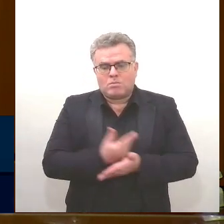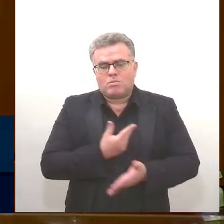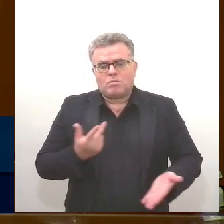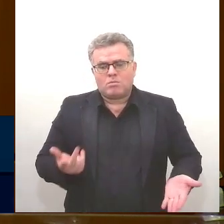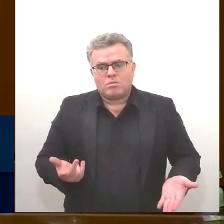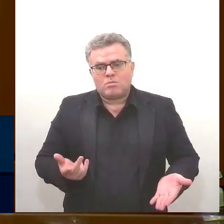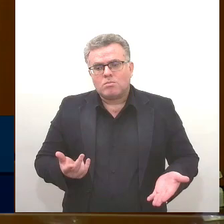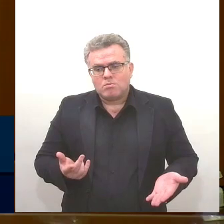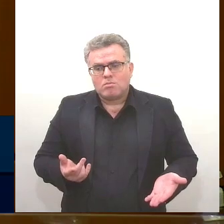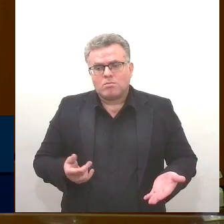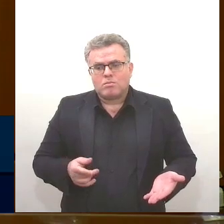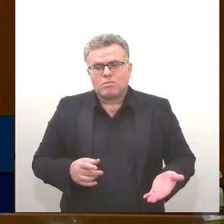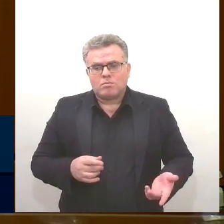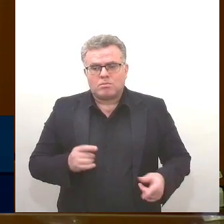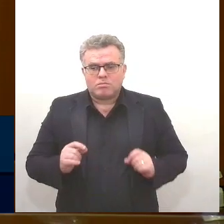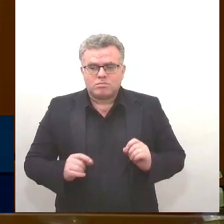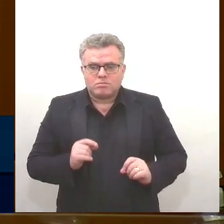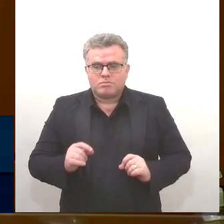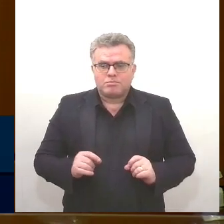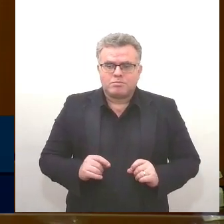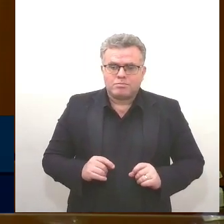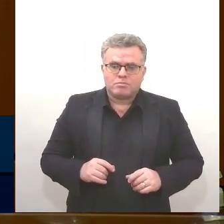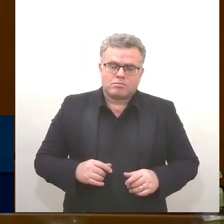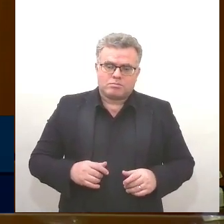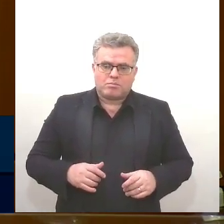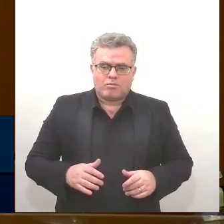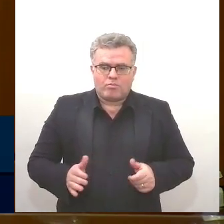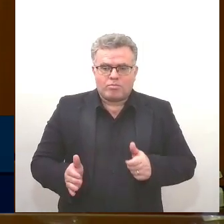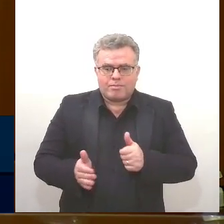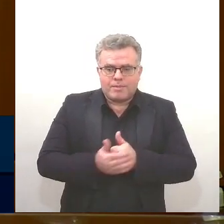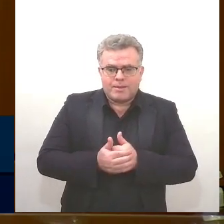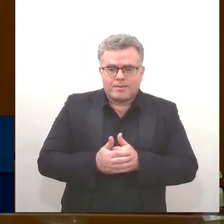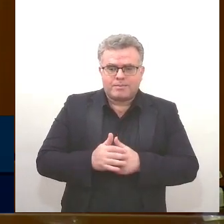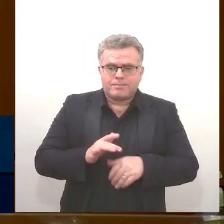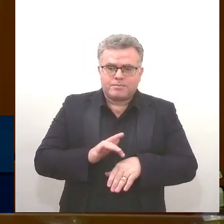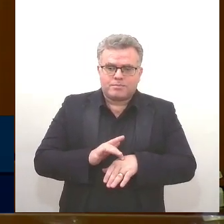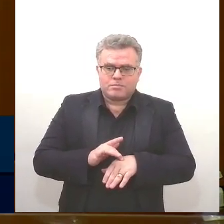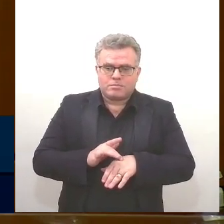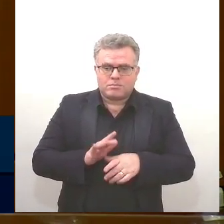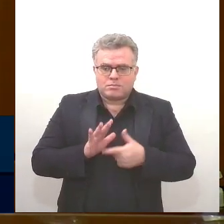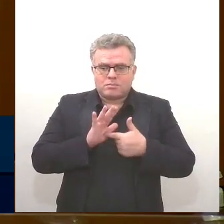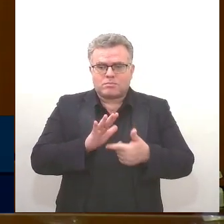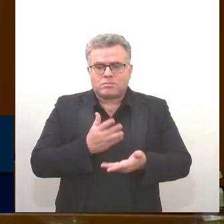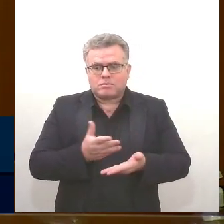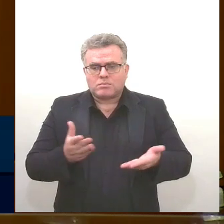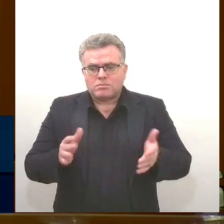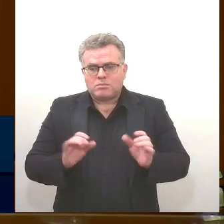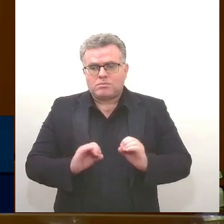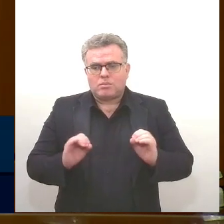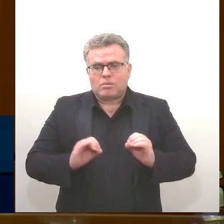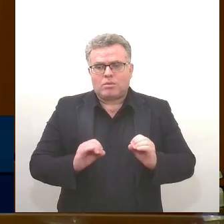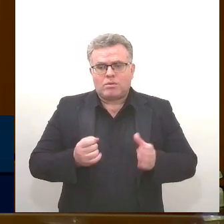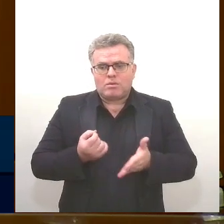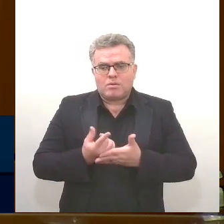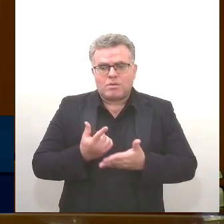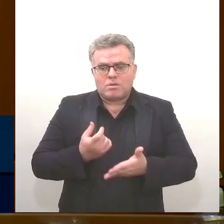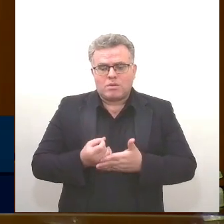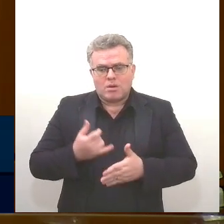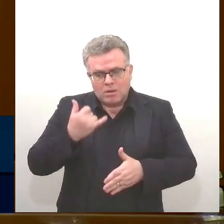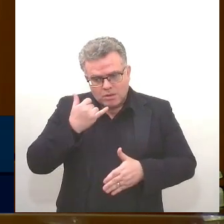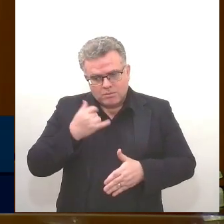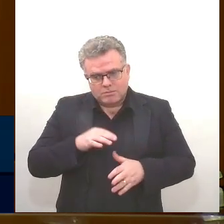usam de forma anônima não aparecem compram telefones estranhos senhor presidente lá em